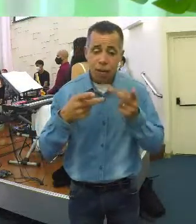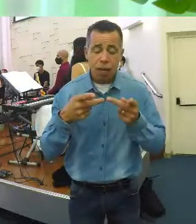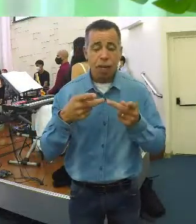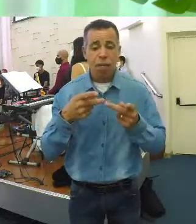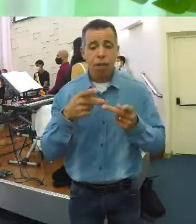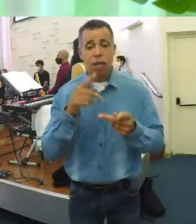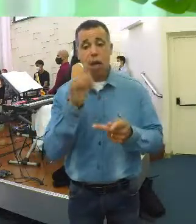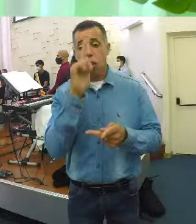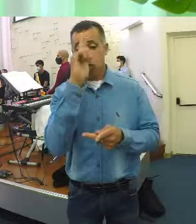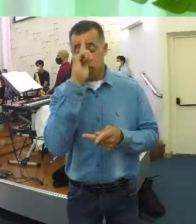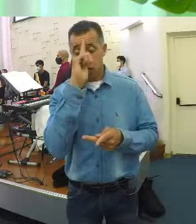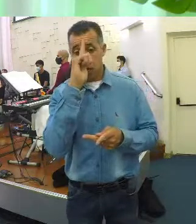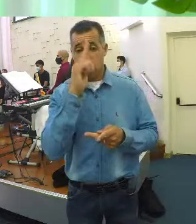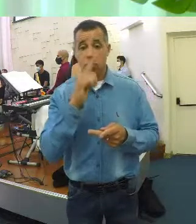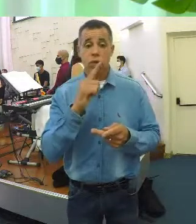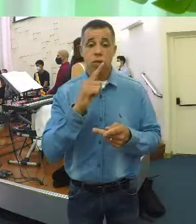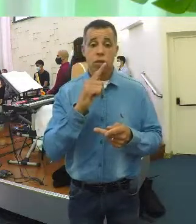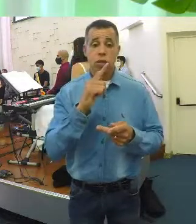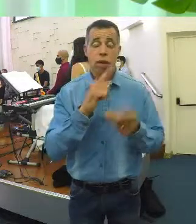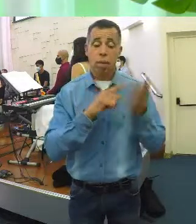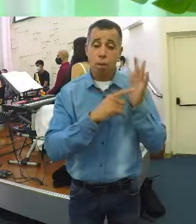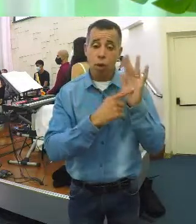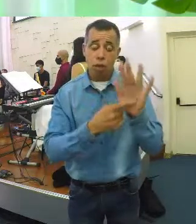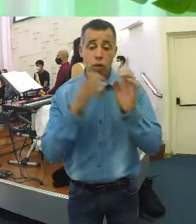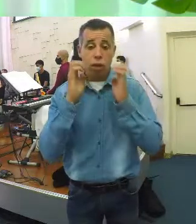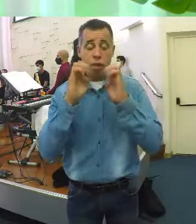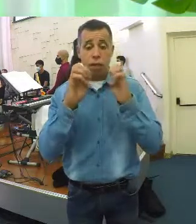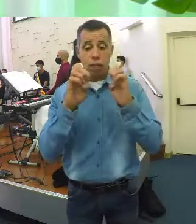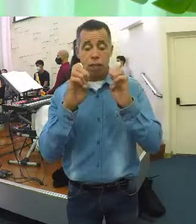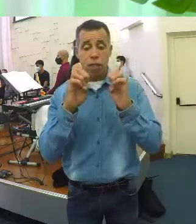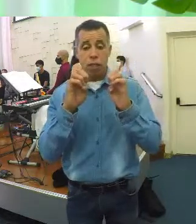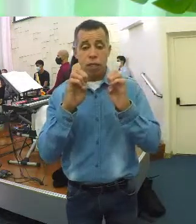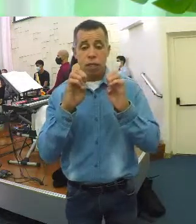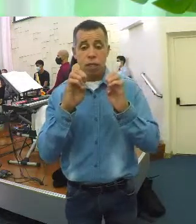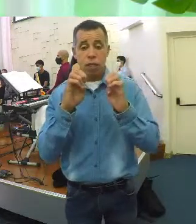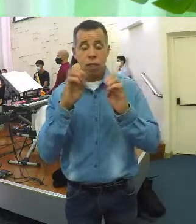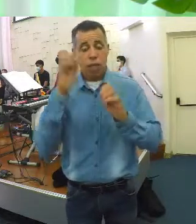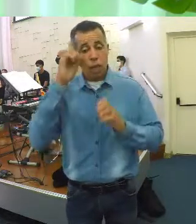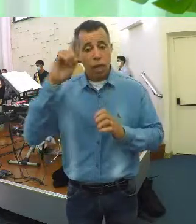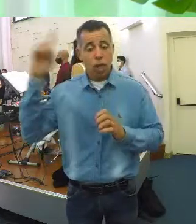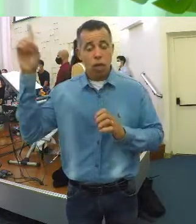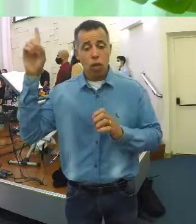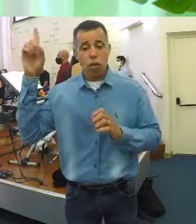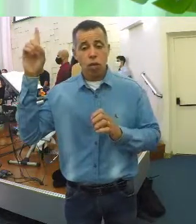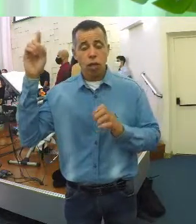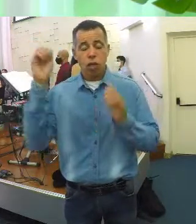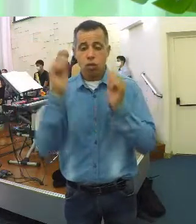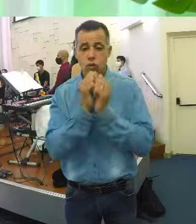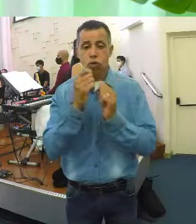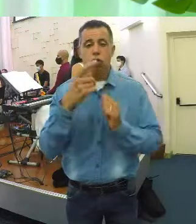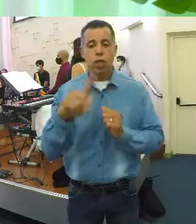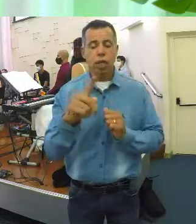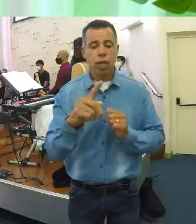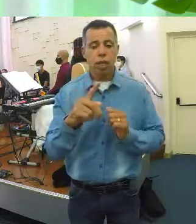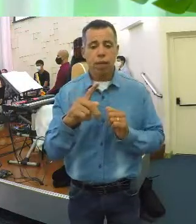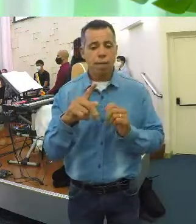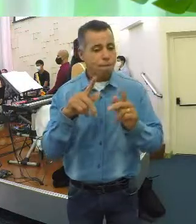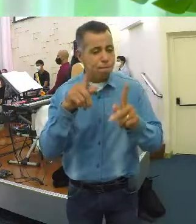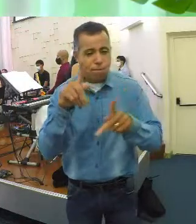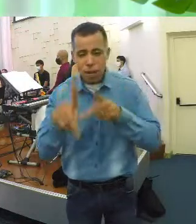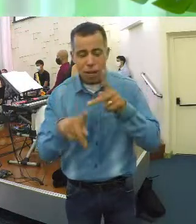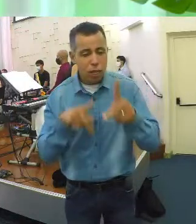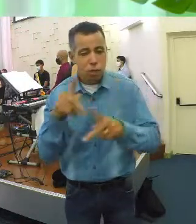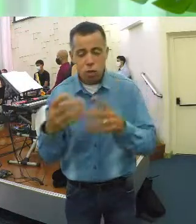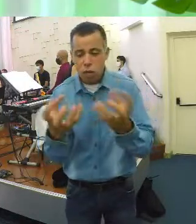o evangelho do Senhor Jesus. A mão do Senhor estava com eles, e muitos crendo se converteram ao